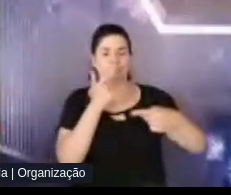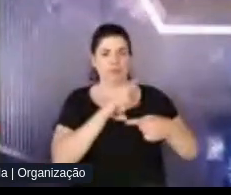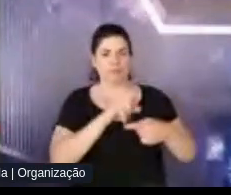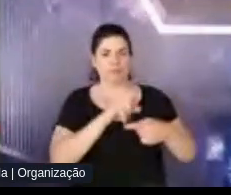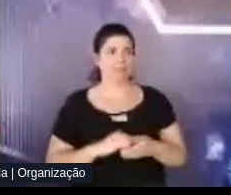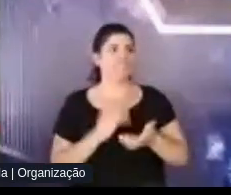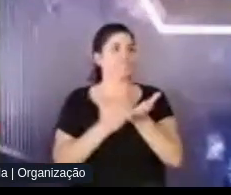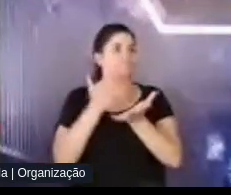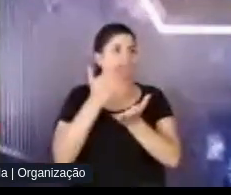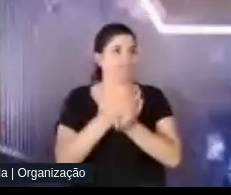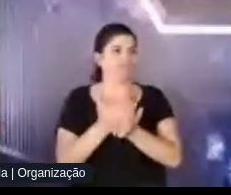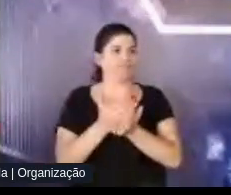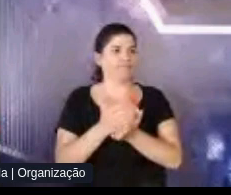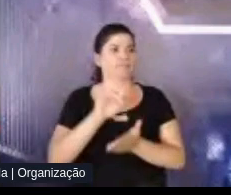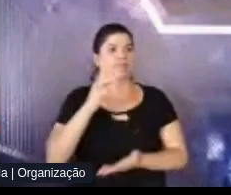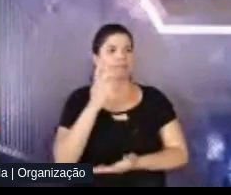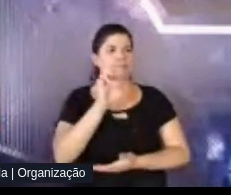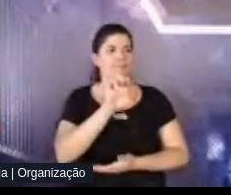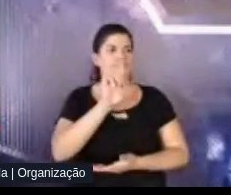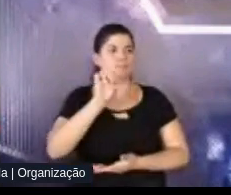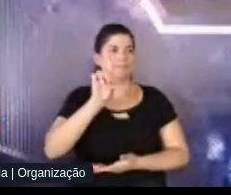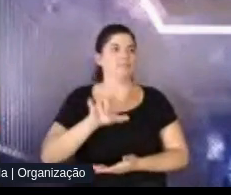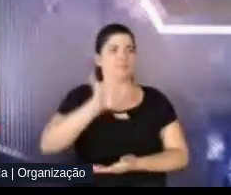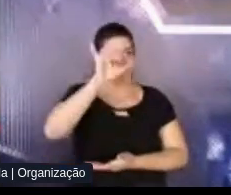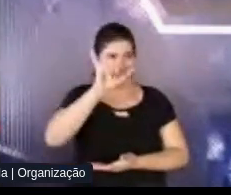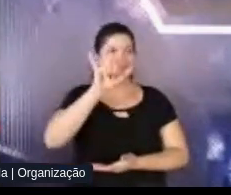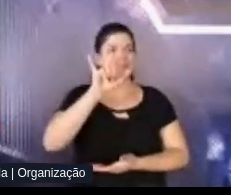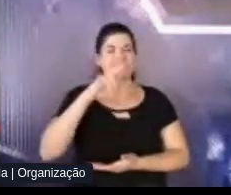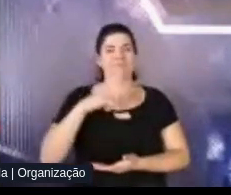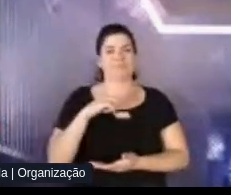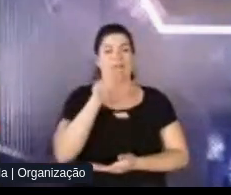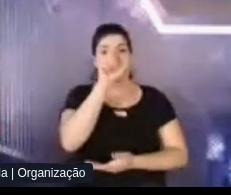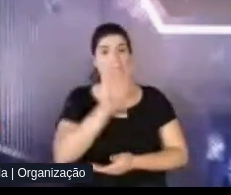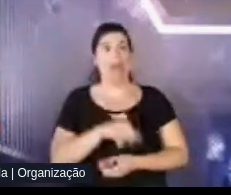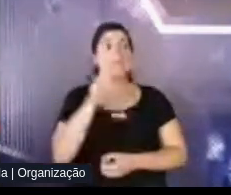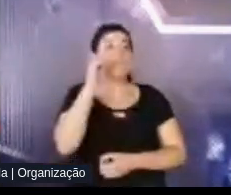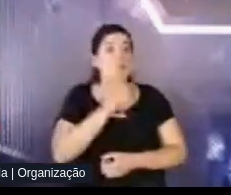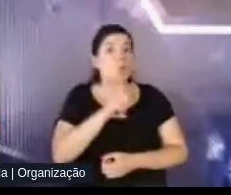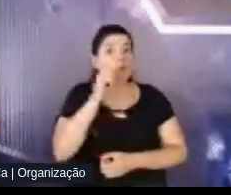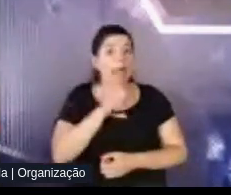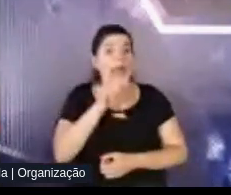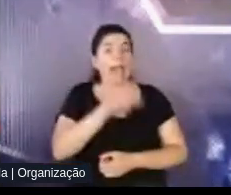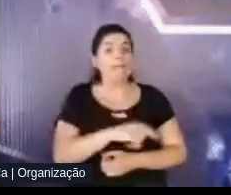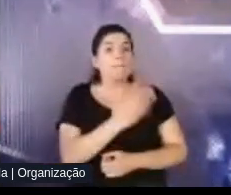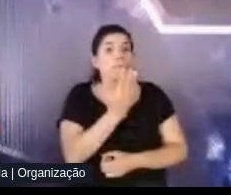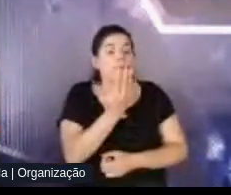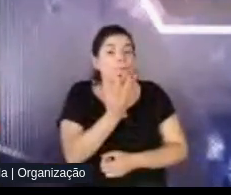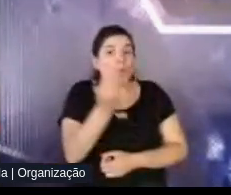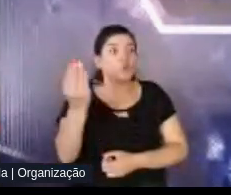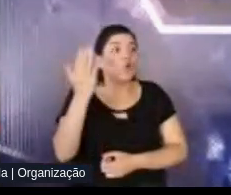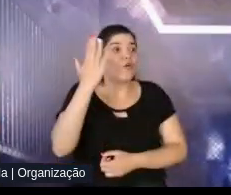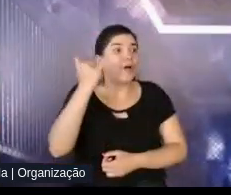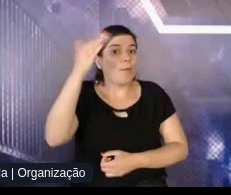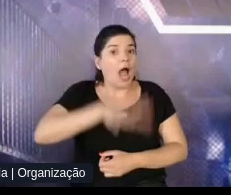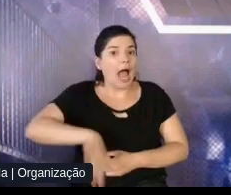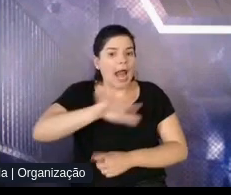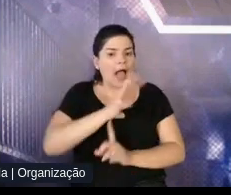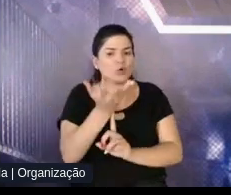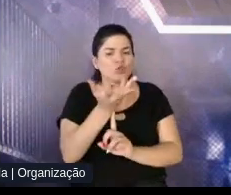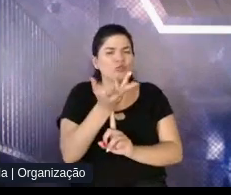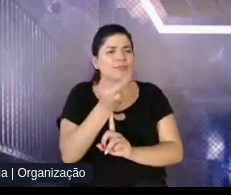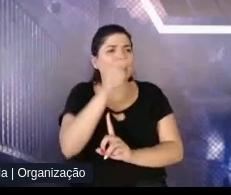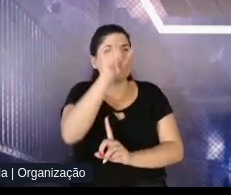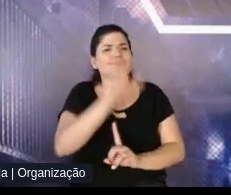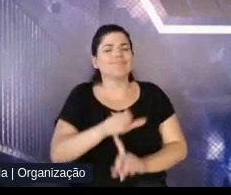Avançando, a gente tem a Ed. A Ed Lamar, além de ser uma mulher que foi bastante famosa, artístico, né? Ela era